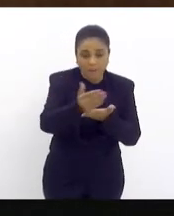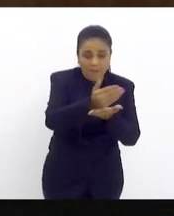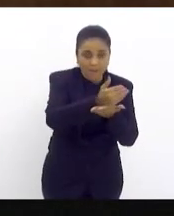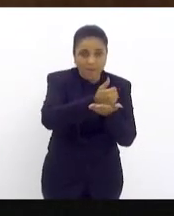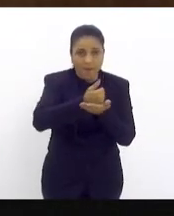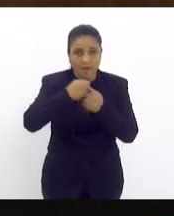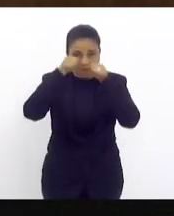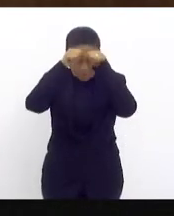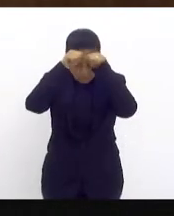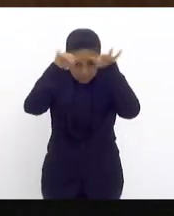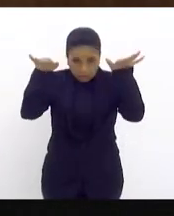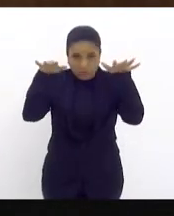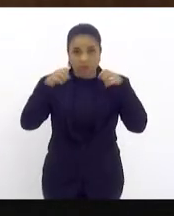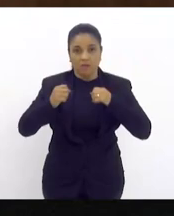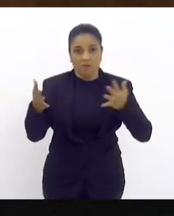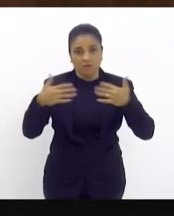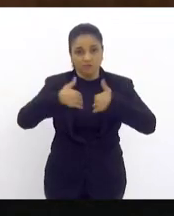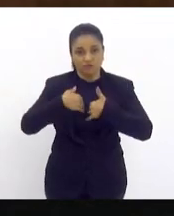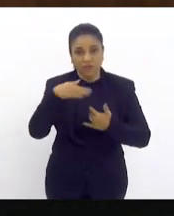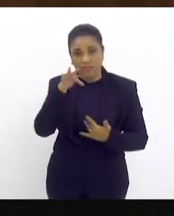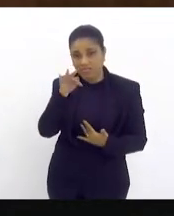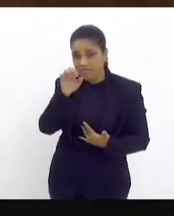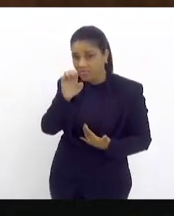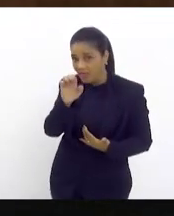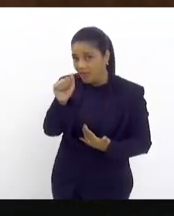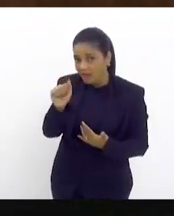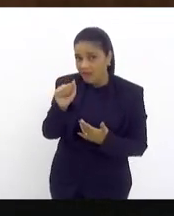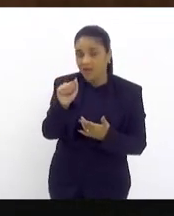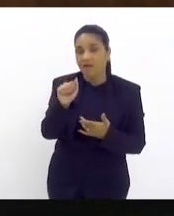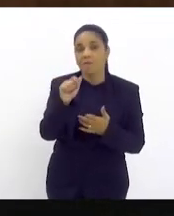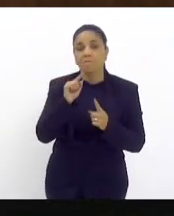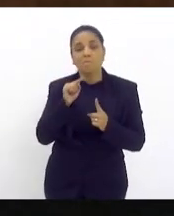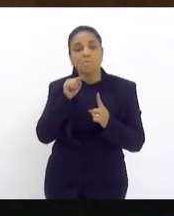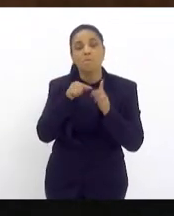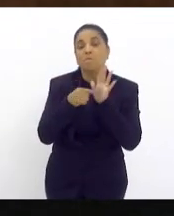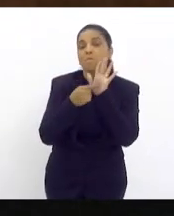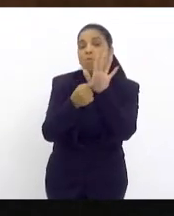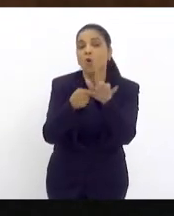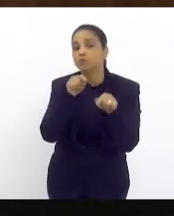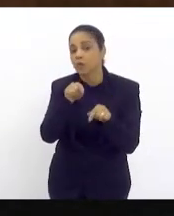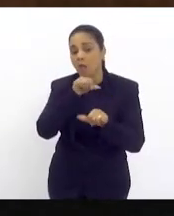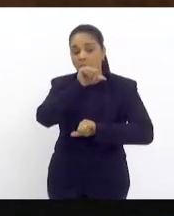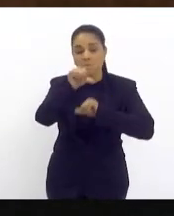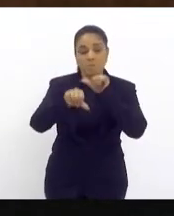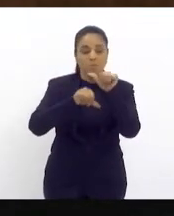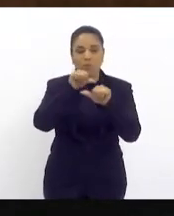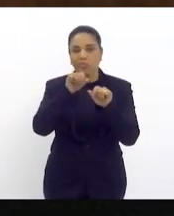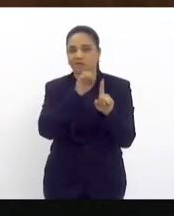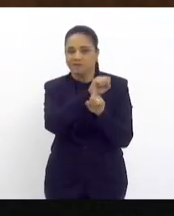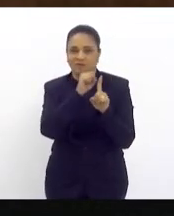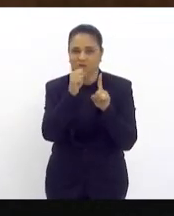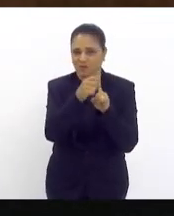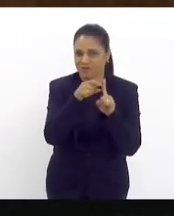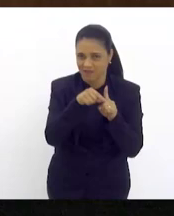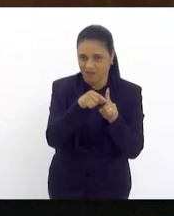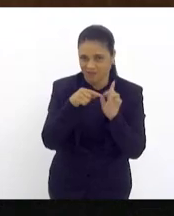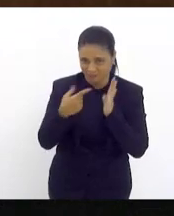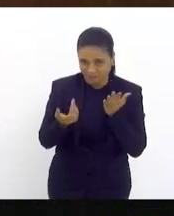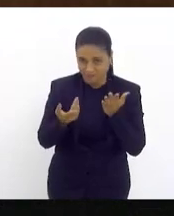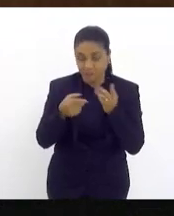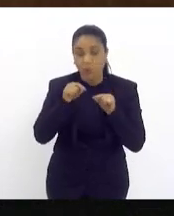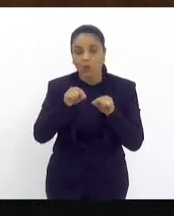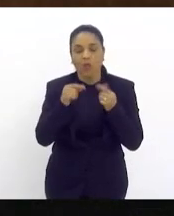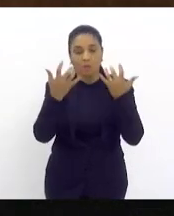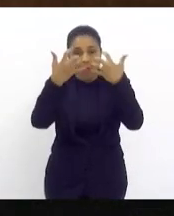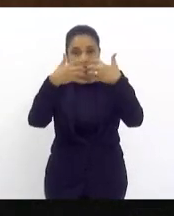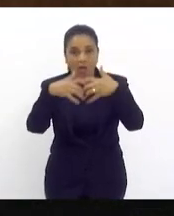do espectro autista a ponta de fato uma necessidade de mudança na nossa sociedade para acomodar